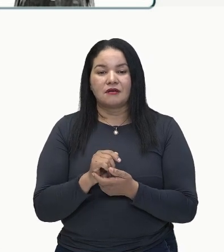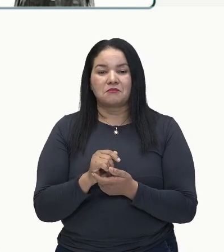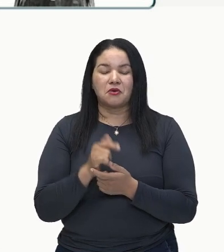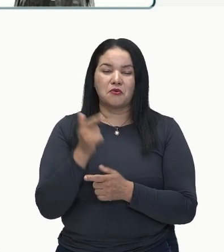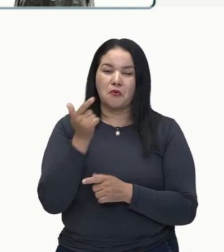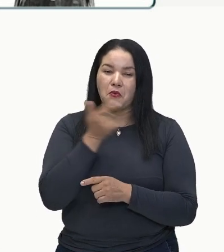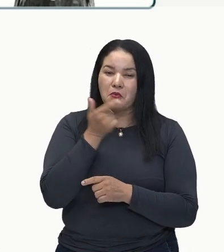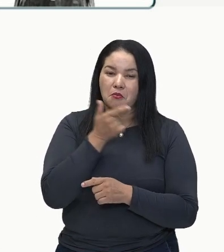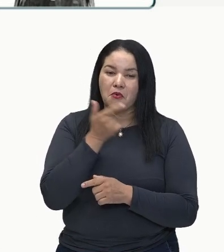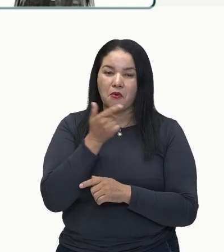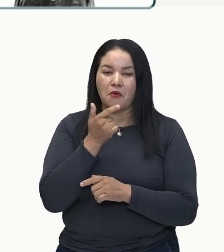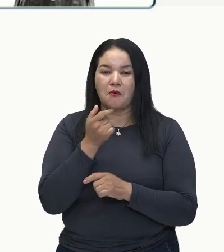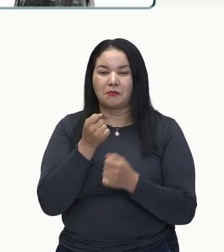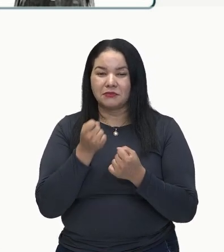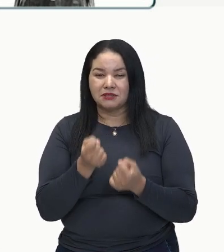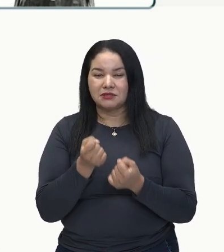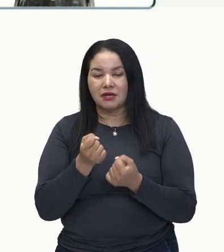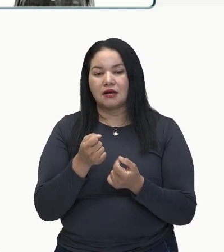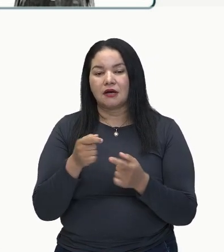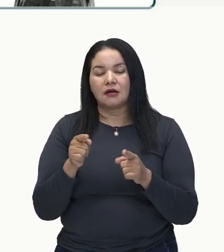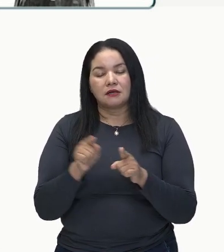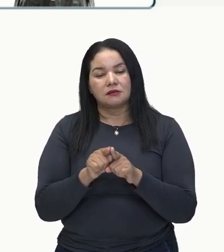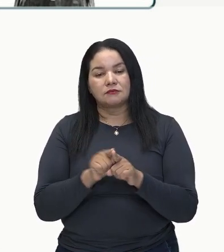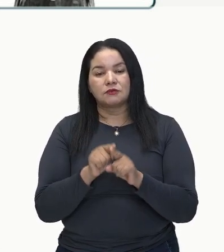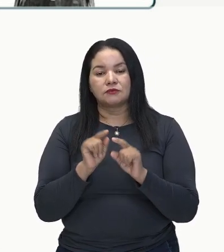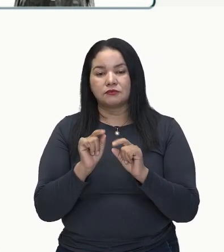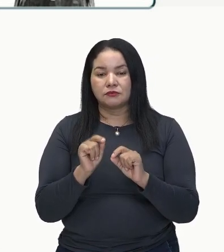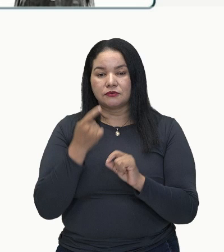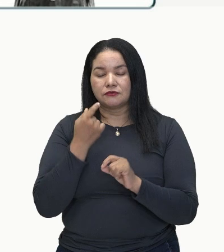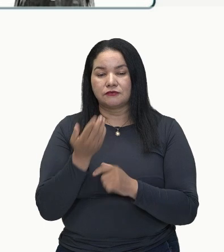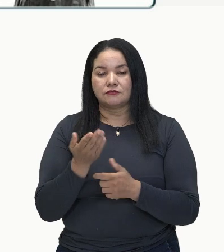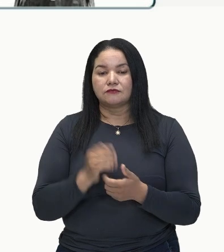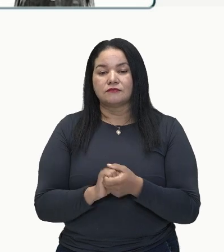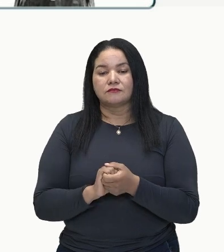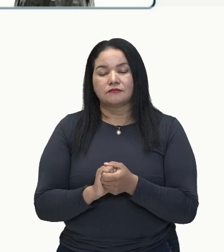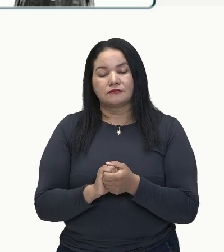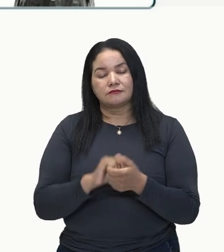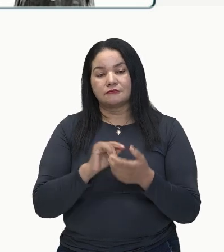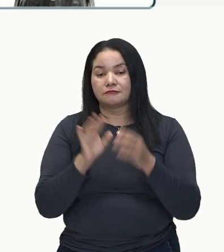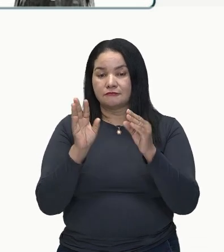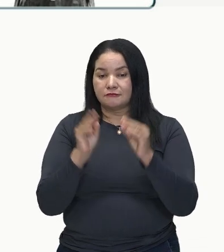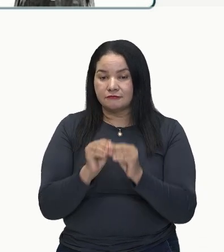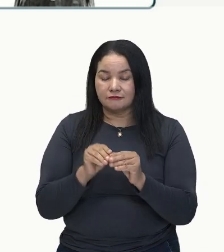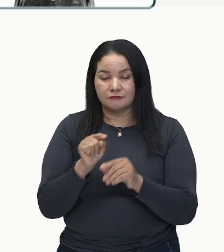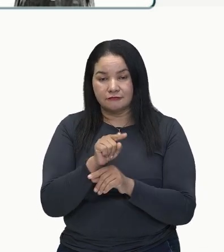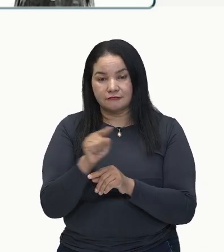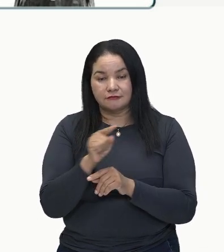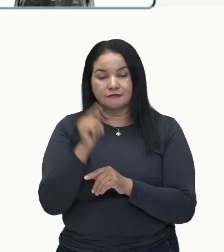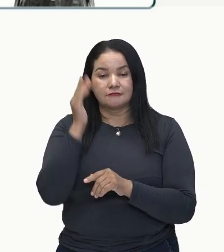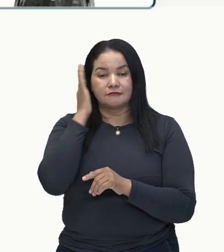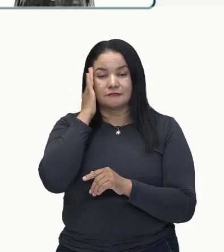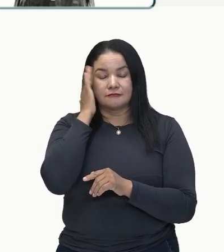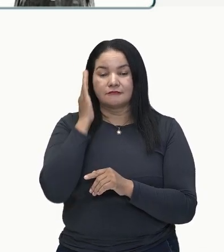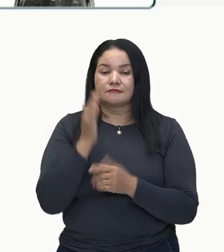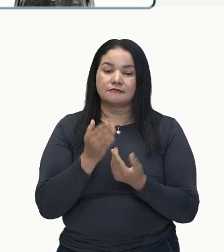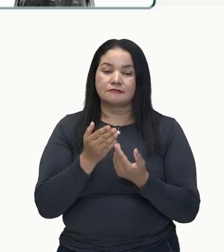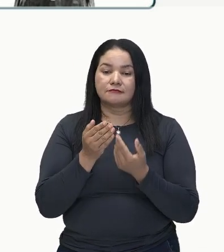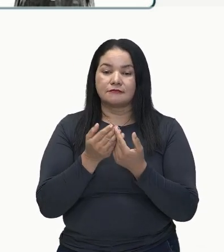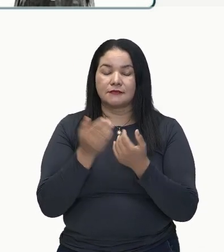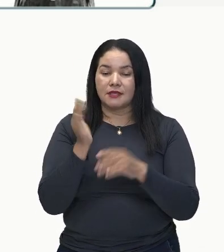Aí você já viu que não lhe interessa esse filme, né? Através dessa resenha, que ele está ali mais